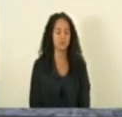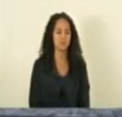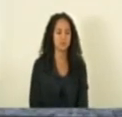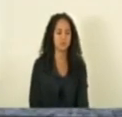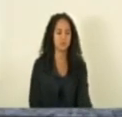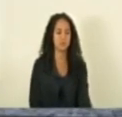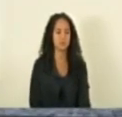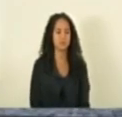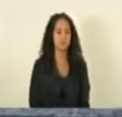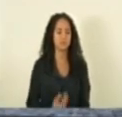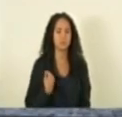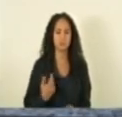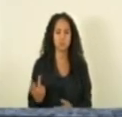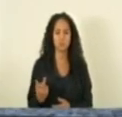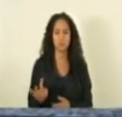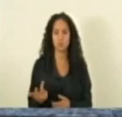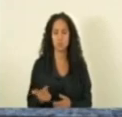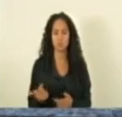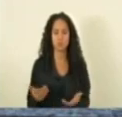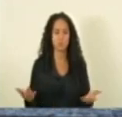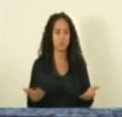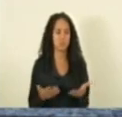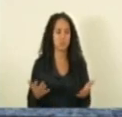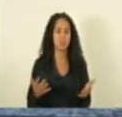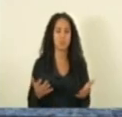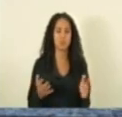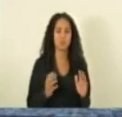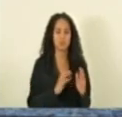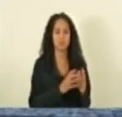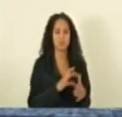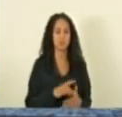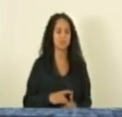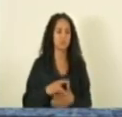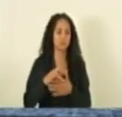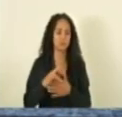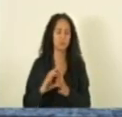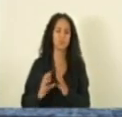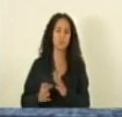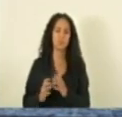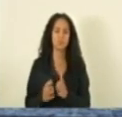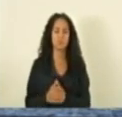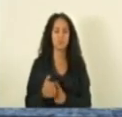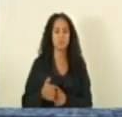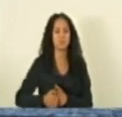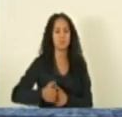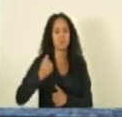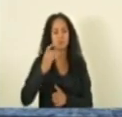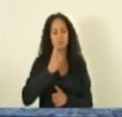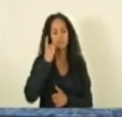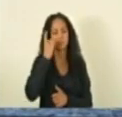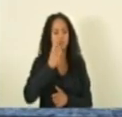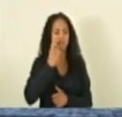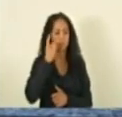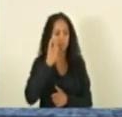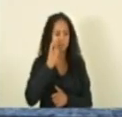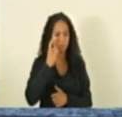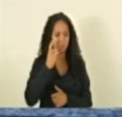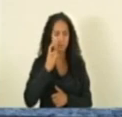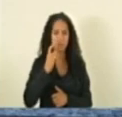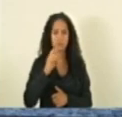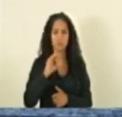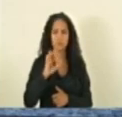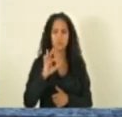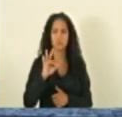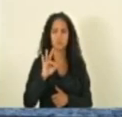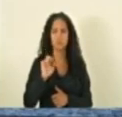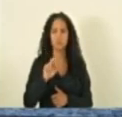havendo a presença dos dois, eu passo ao grande expediente das lideranças partidárias. Primeiro deputado inscrito, deputado Teodorico Ferraz, do